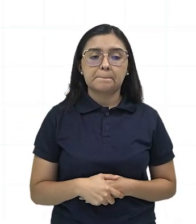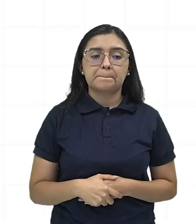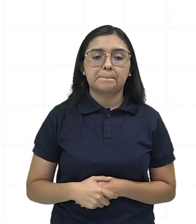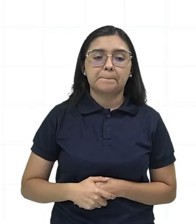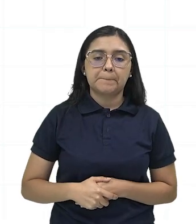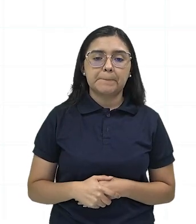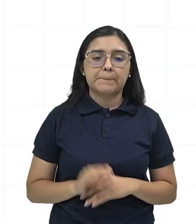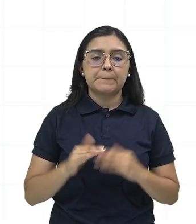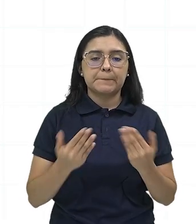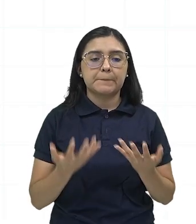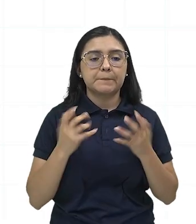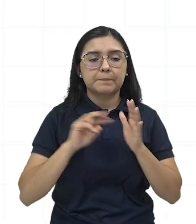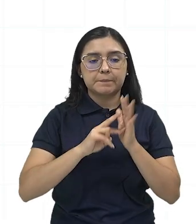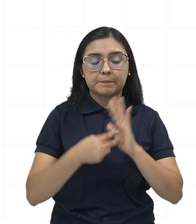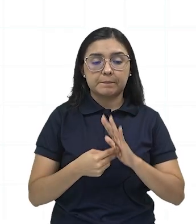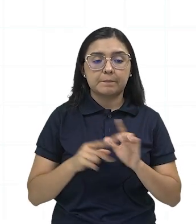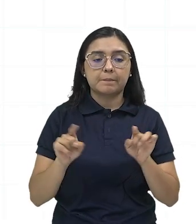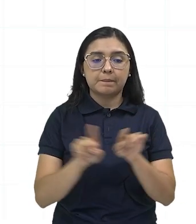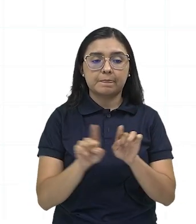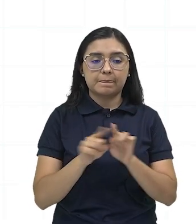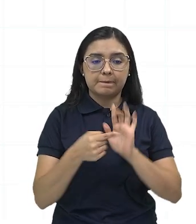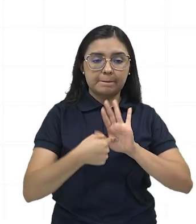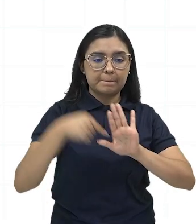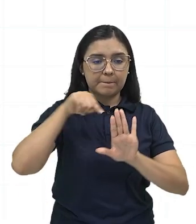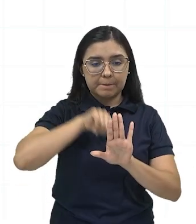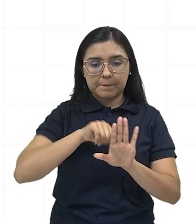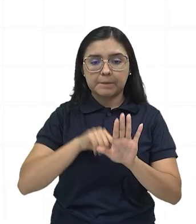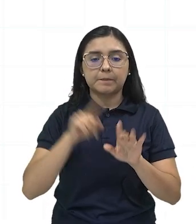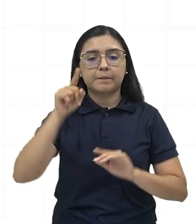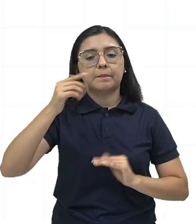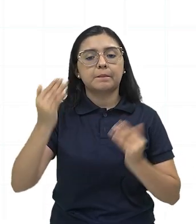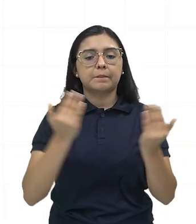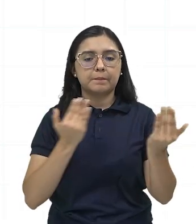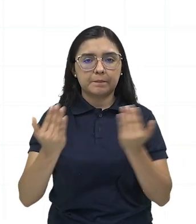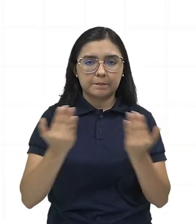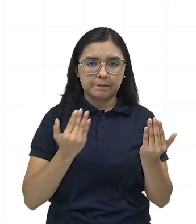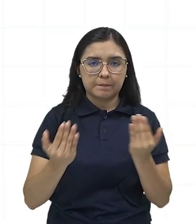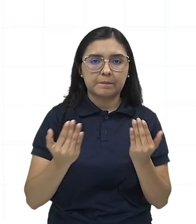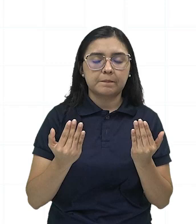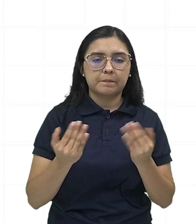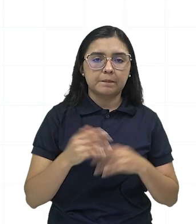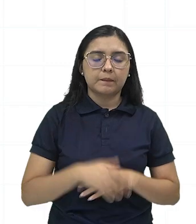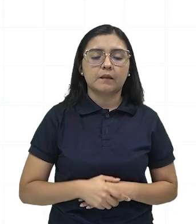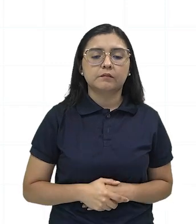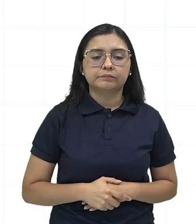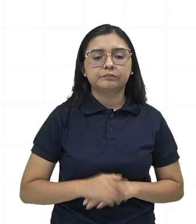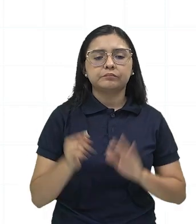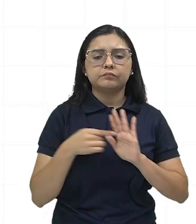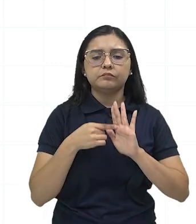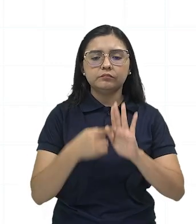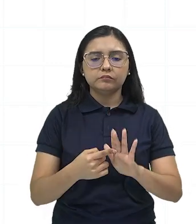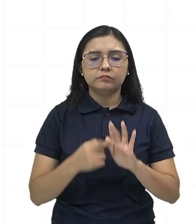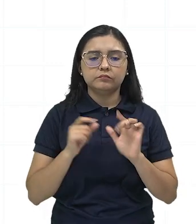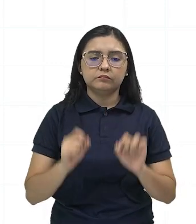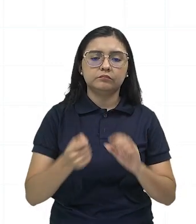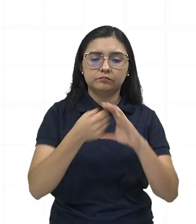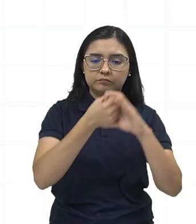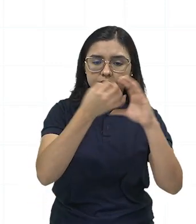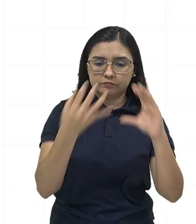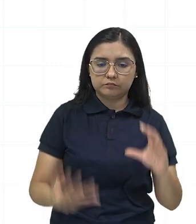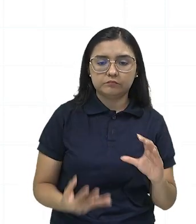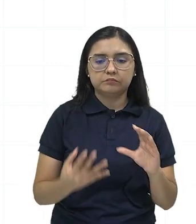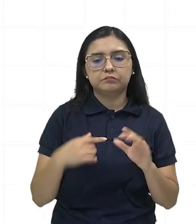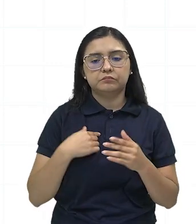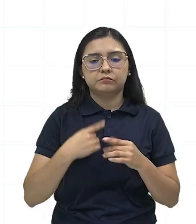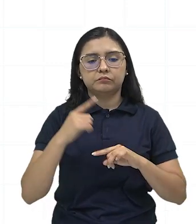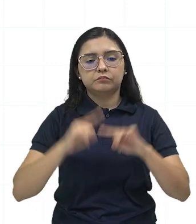justamente esse sentido. Nós temos as metáforas, né, que são as comparações implícitas que atribuem características